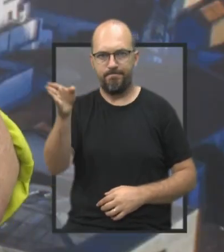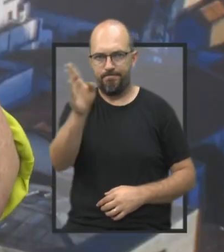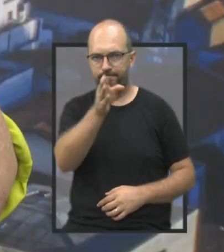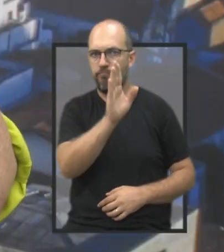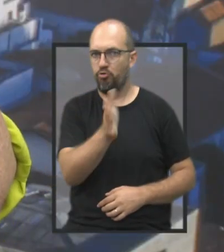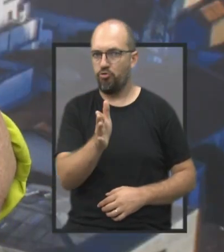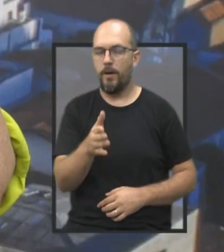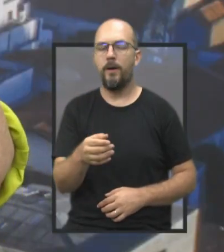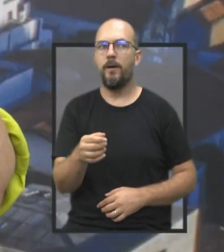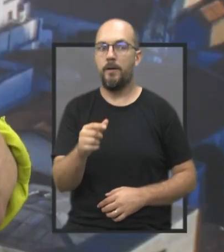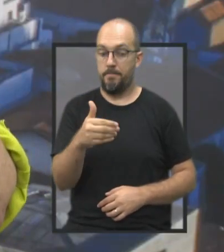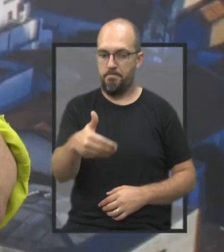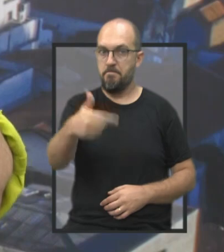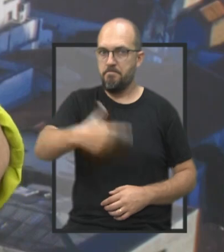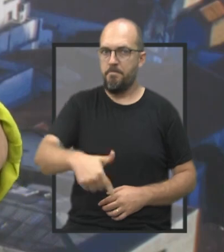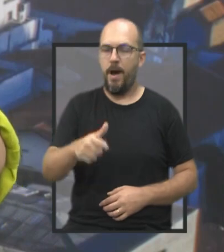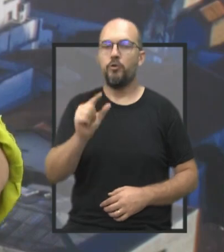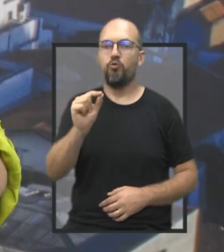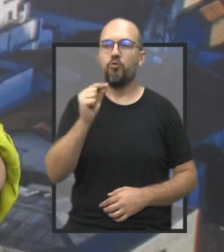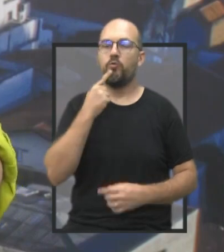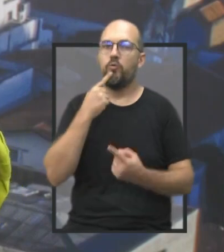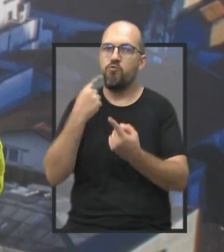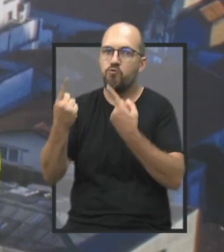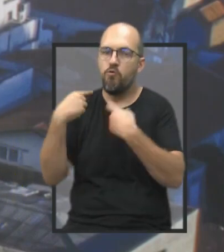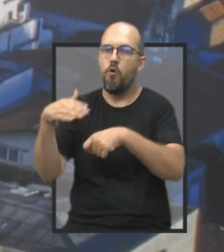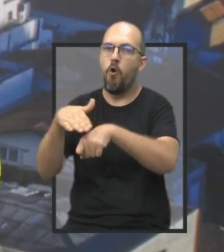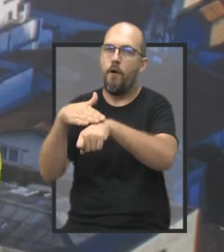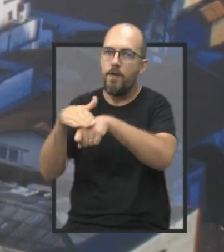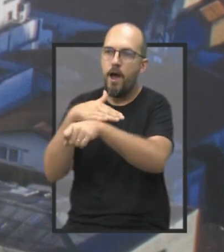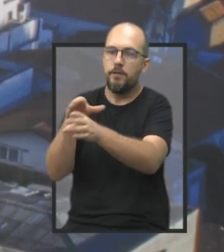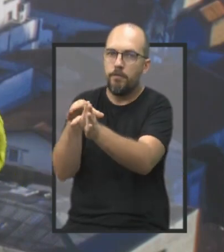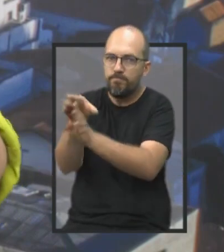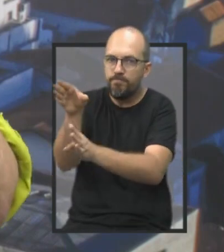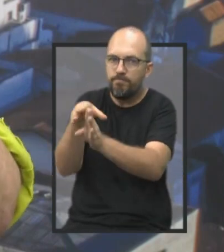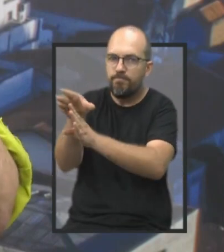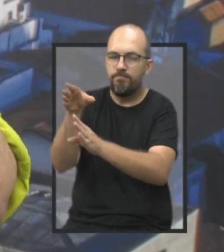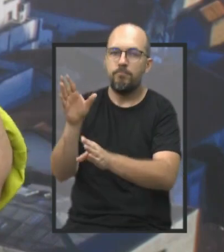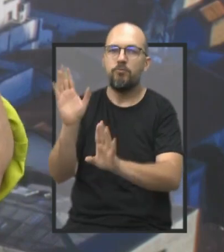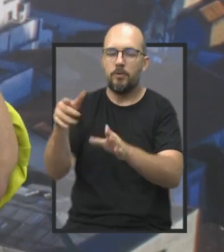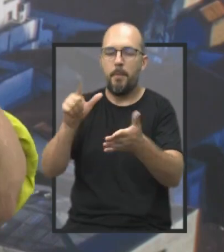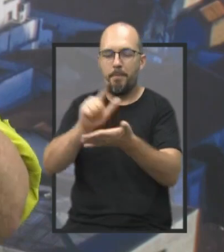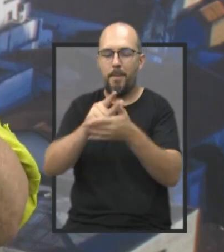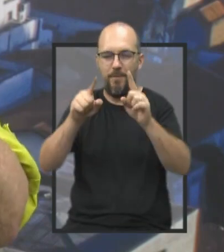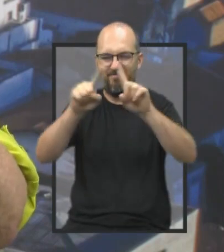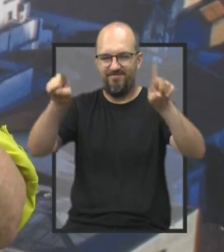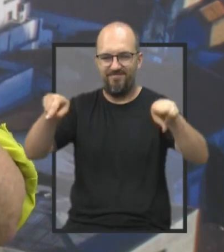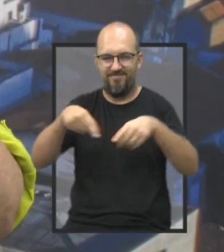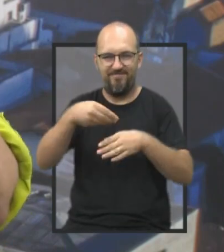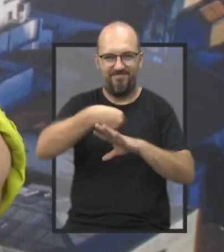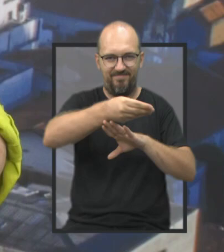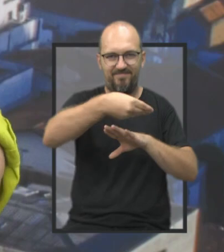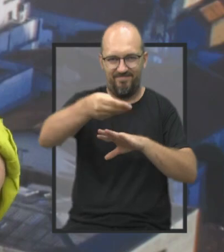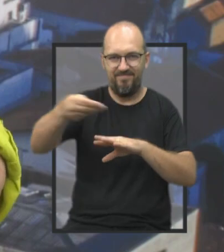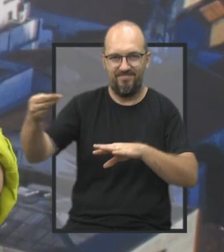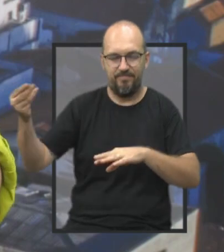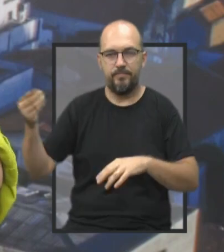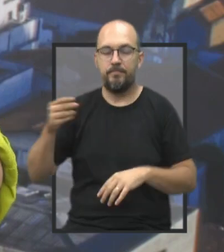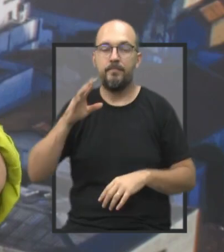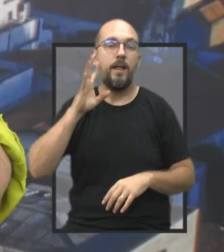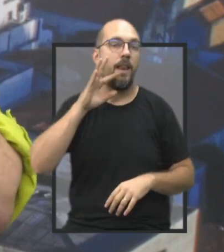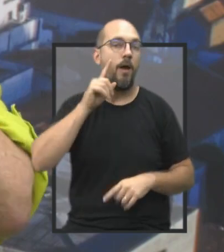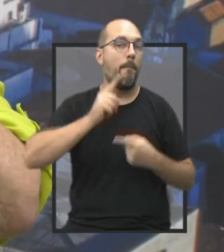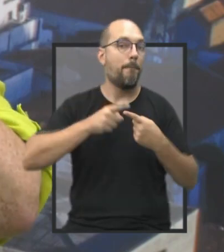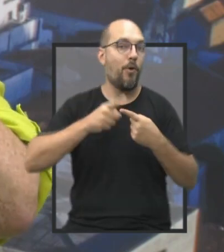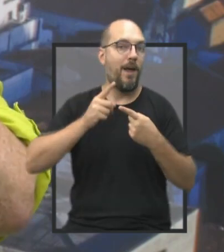só conversando e dando aí uma orientação, fizemos uns panfletos, estamos entregando. O que é muito legal